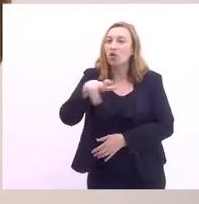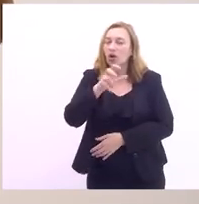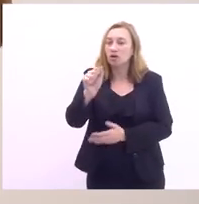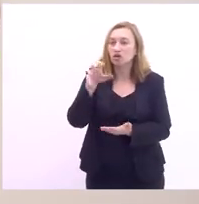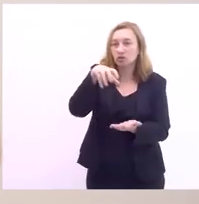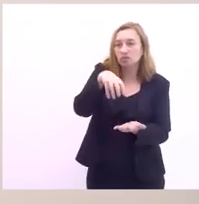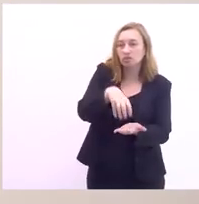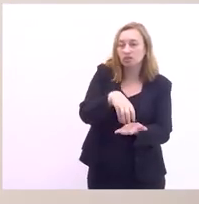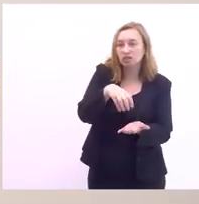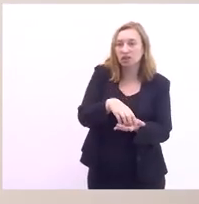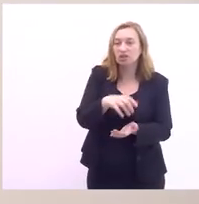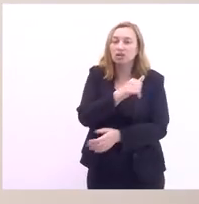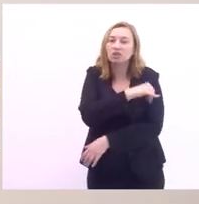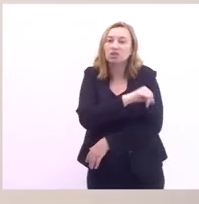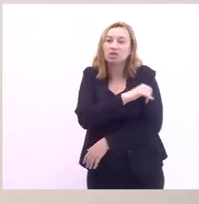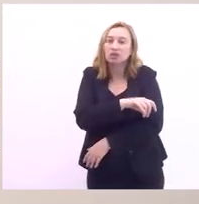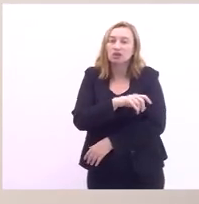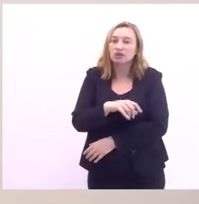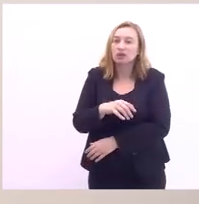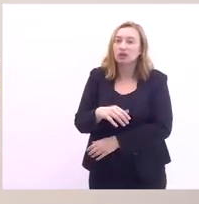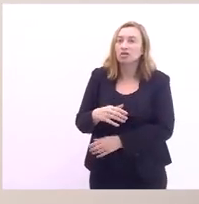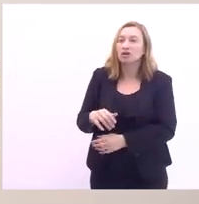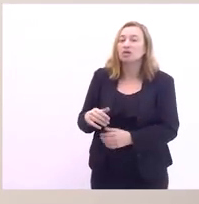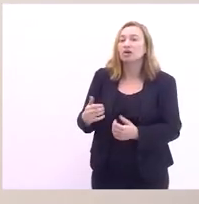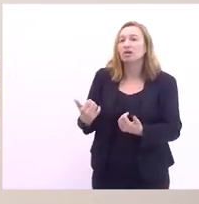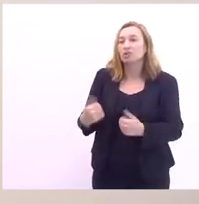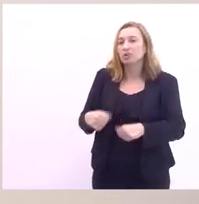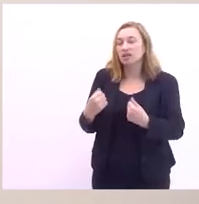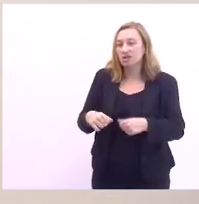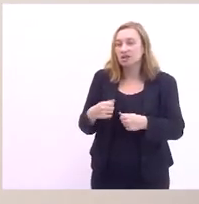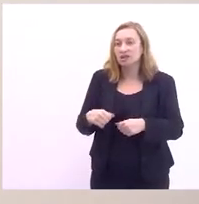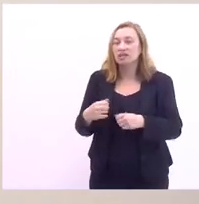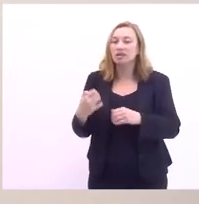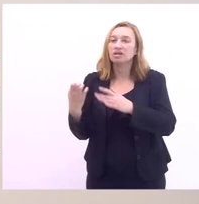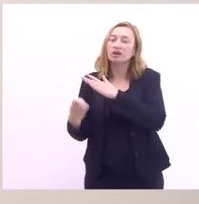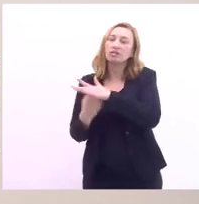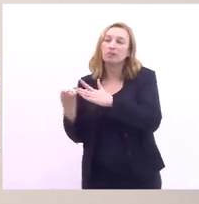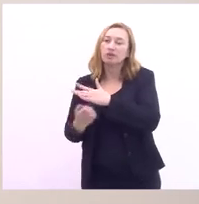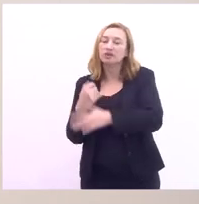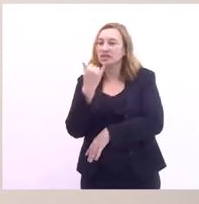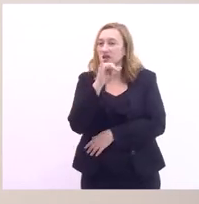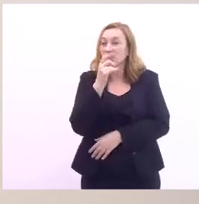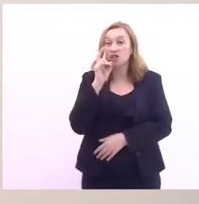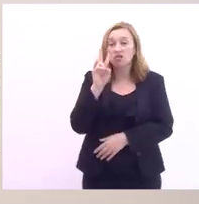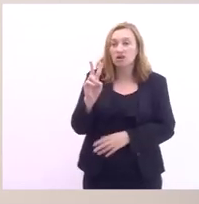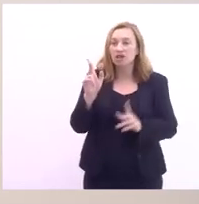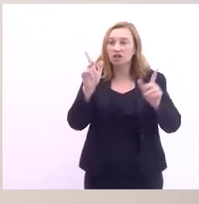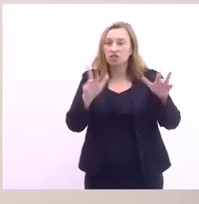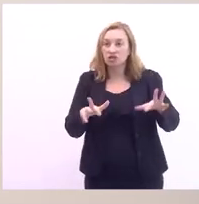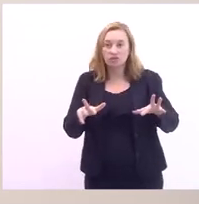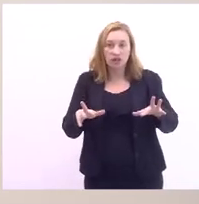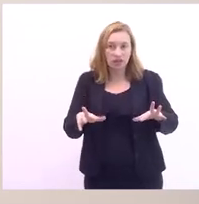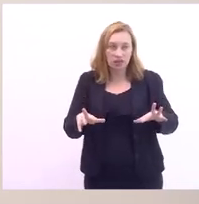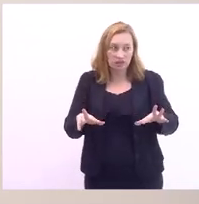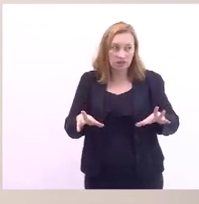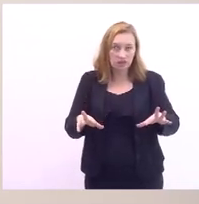sou cliente da Light e vejo de forma muito clara a diferença de atendimento. Não que a Light seja